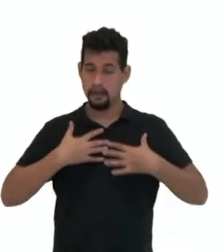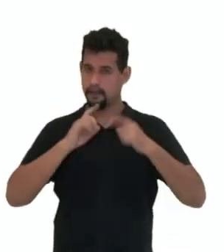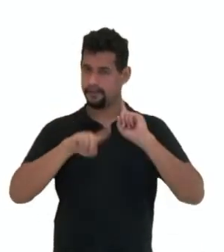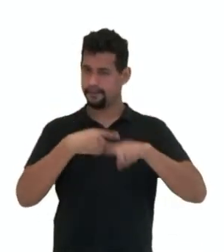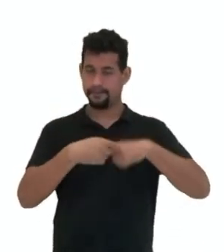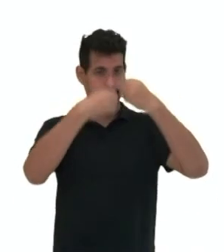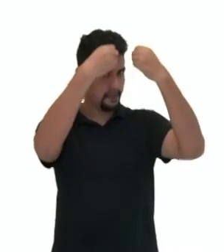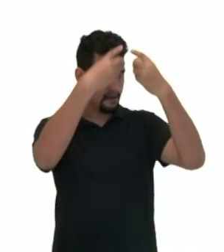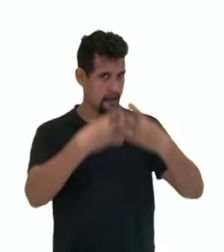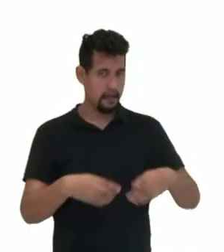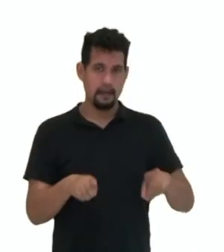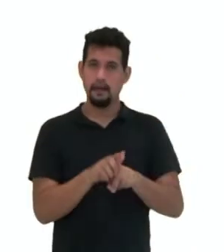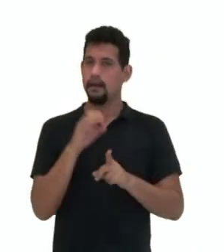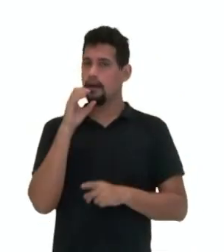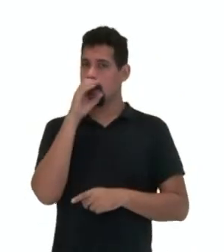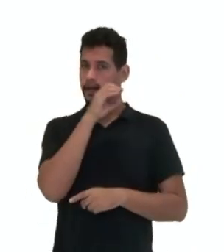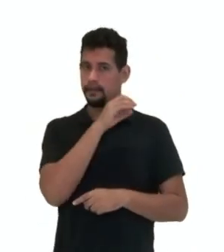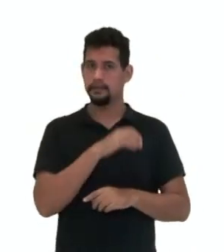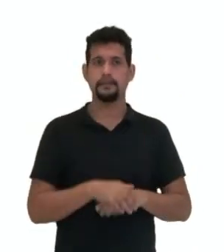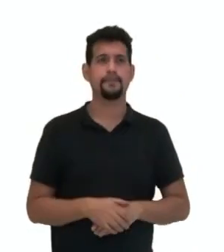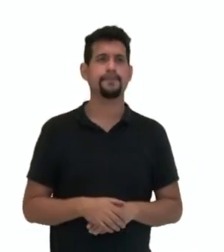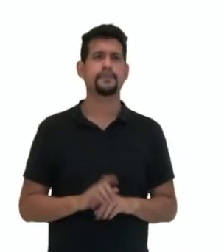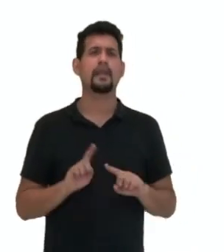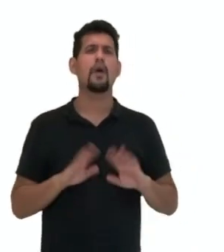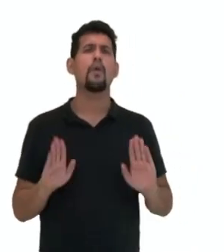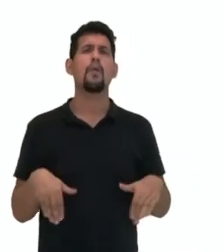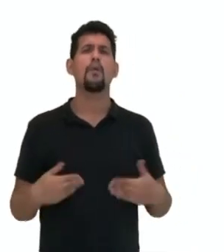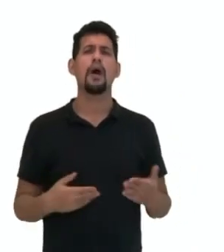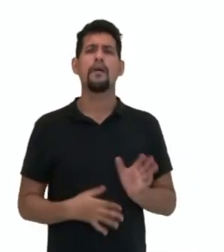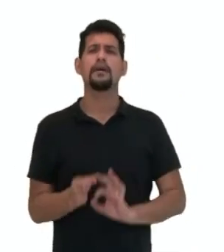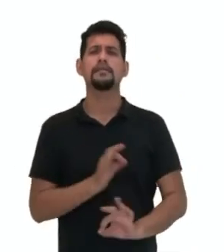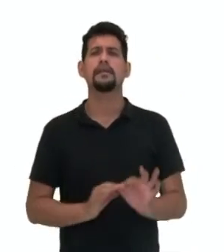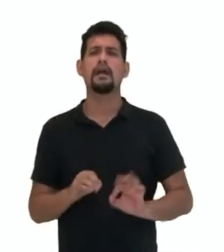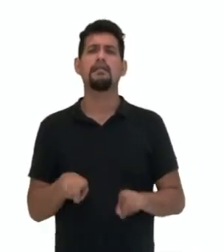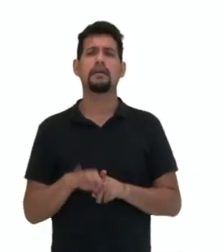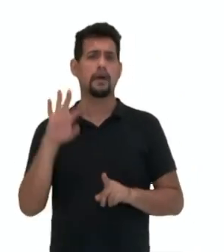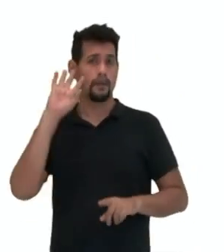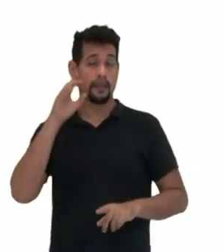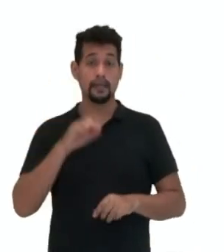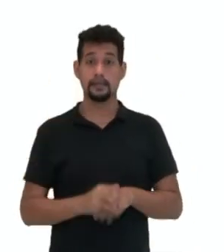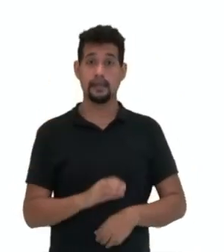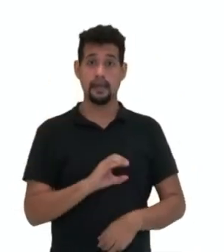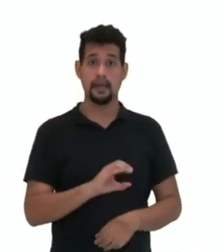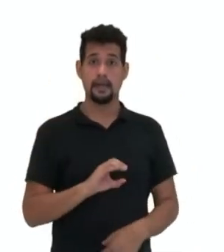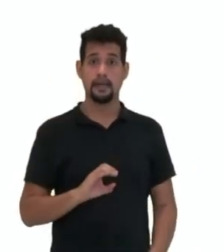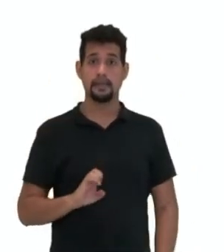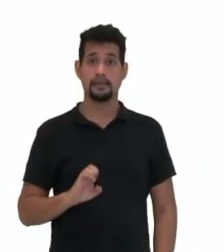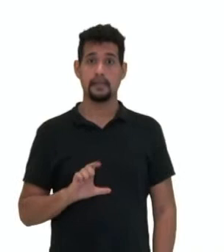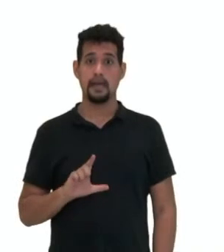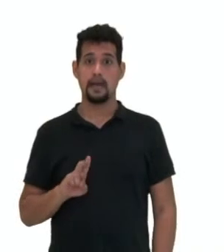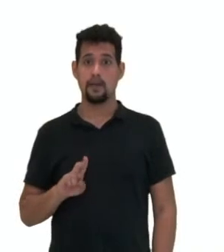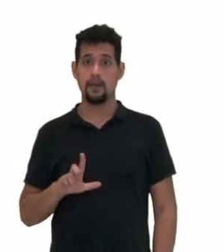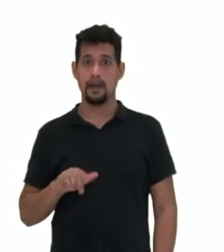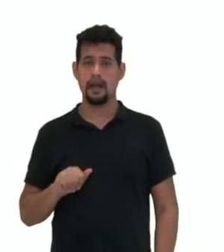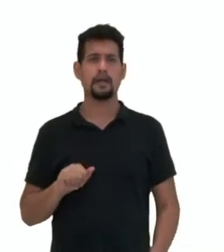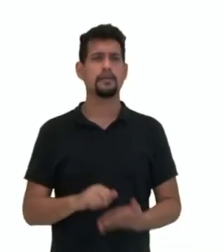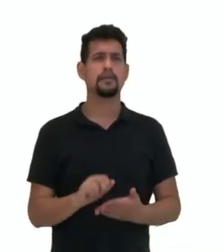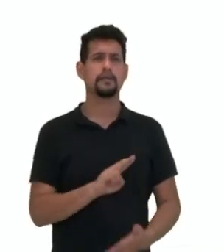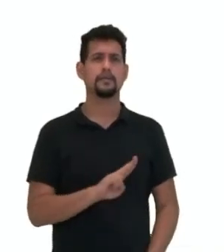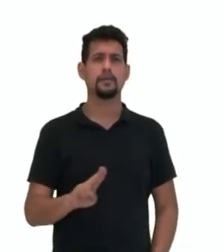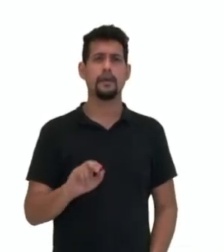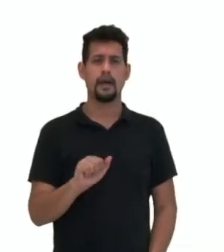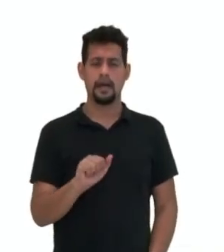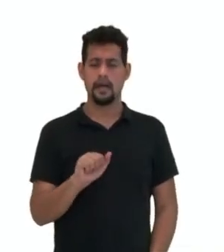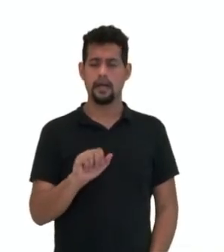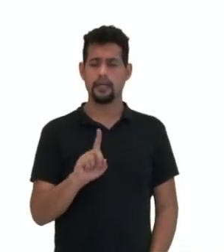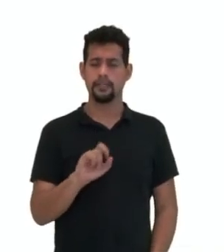ele gerar calor. Quais são as células, né, os tipos de células? A célula é a célula adiposa.